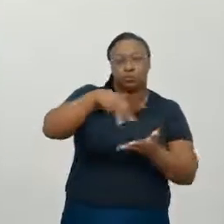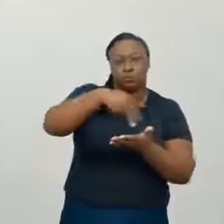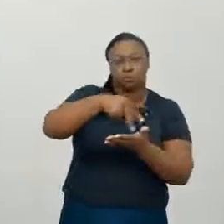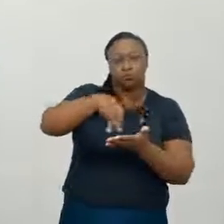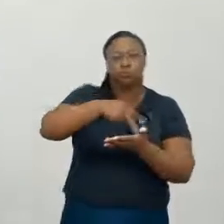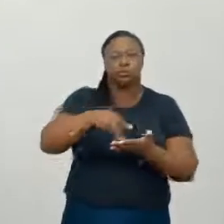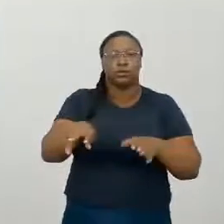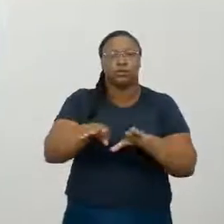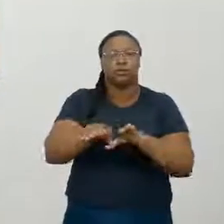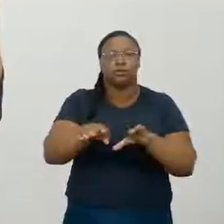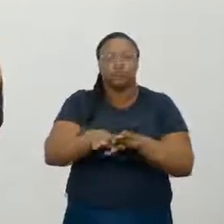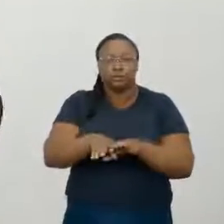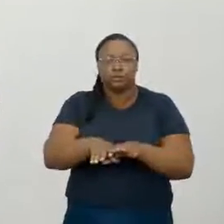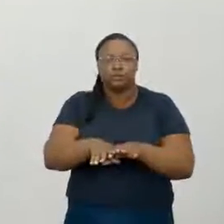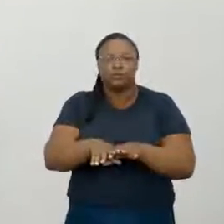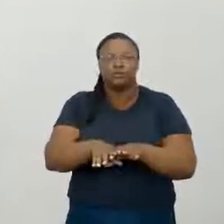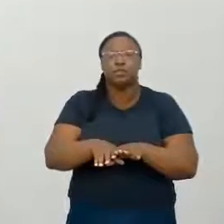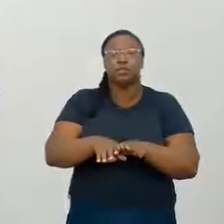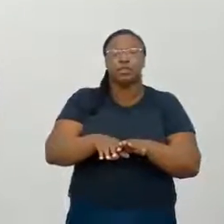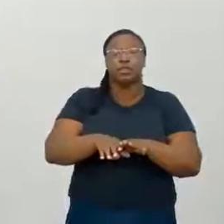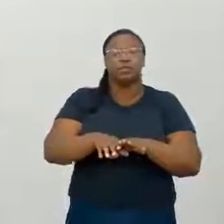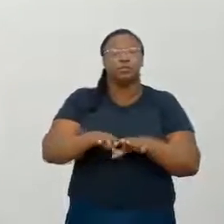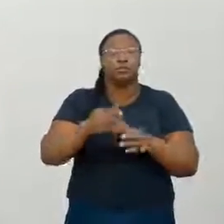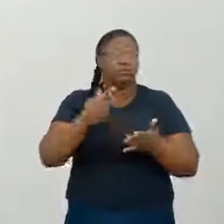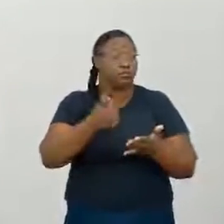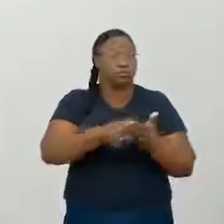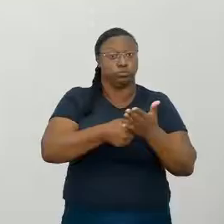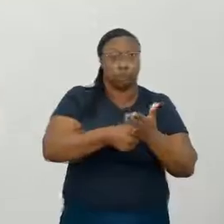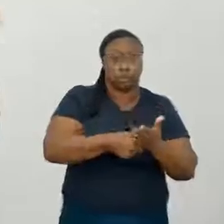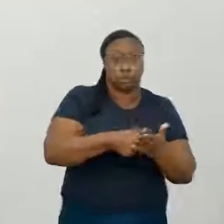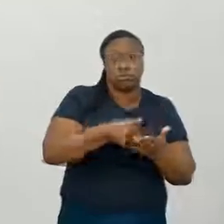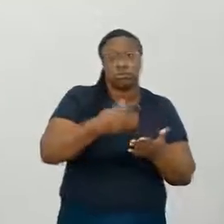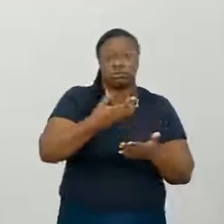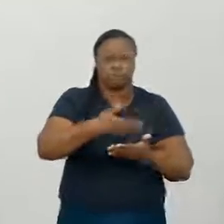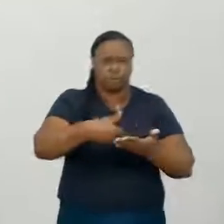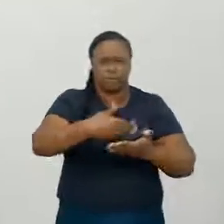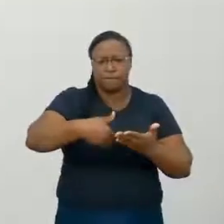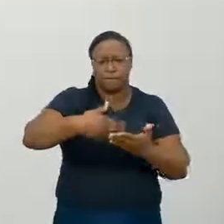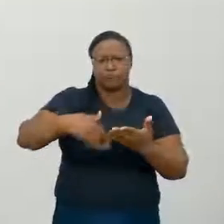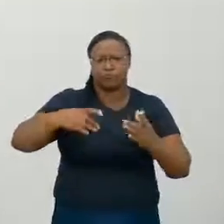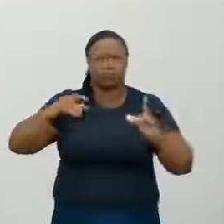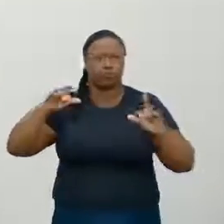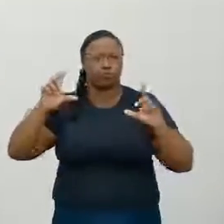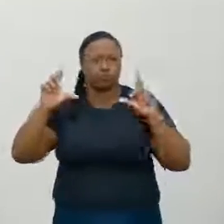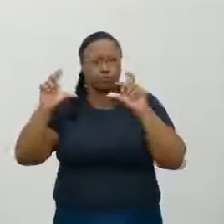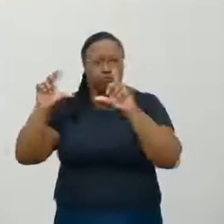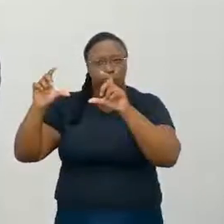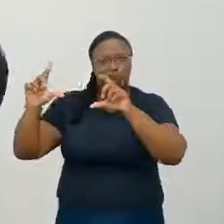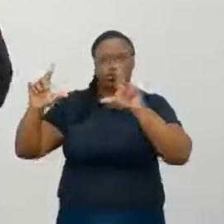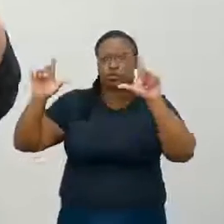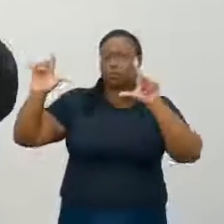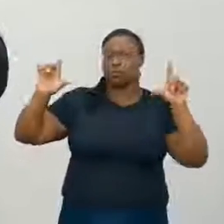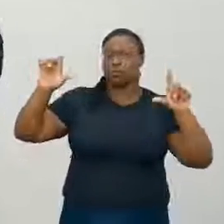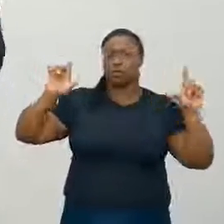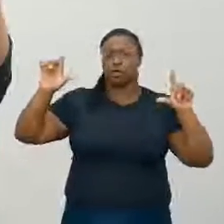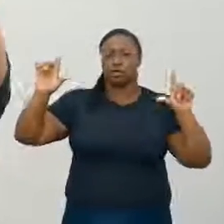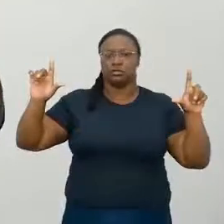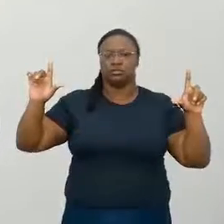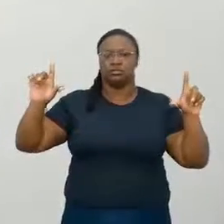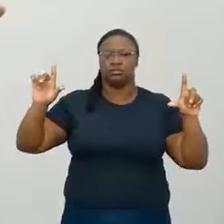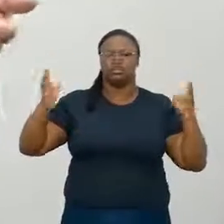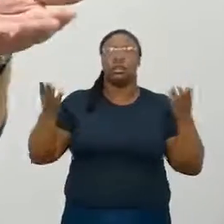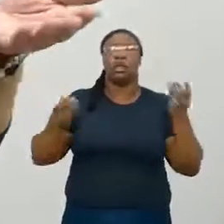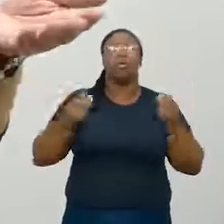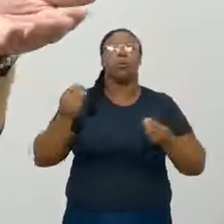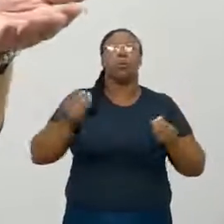gente está falando, que existem documentações, né, que são, a gente falou de fotografia, você falou de algumas imagens, né? Então, retomar, de repente, como